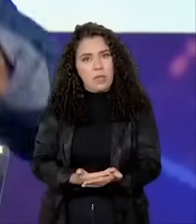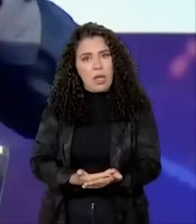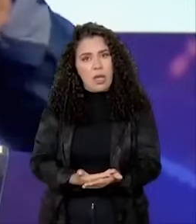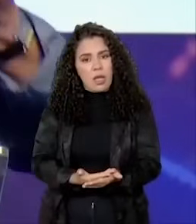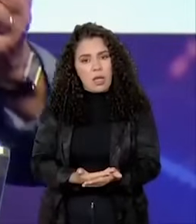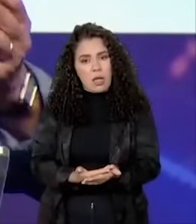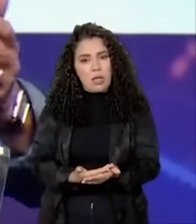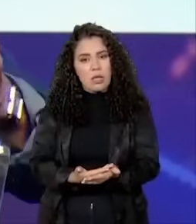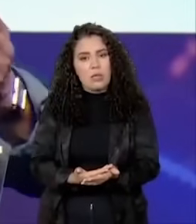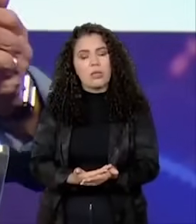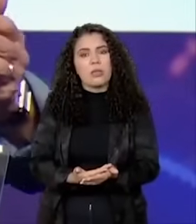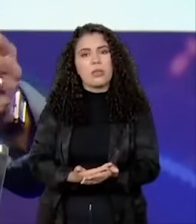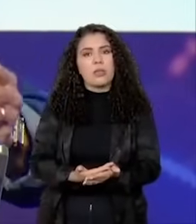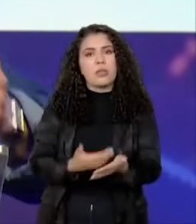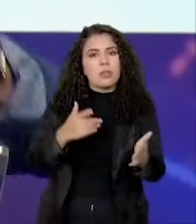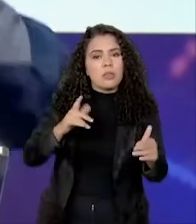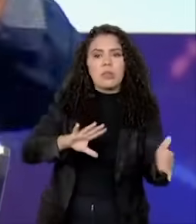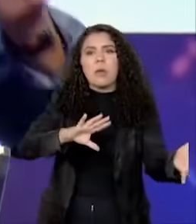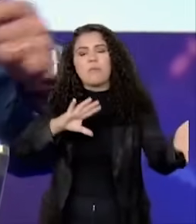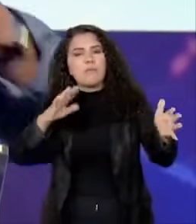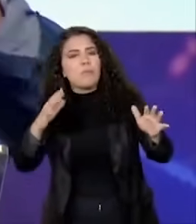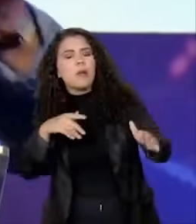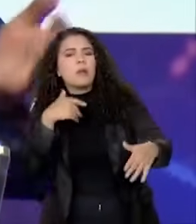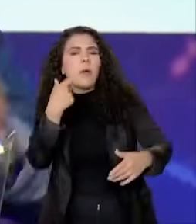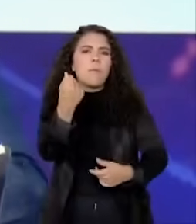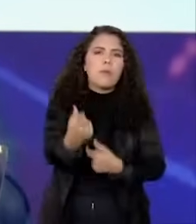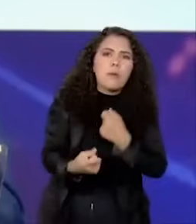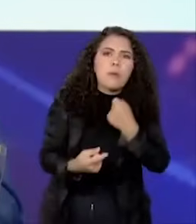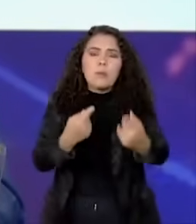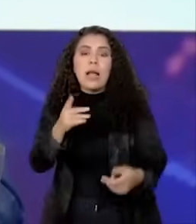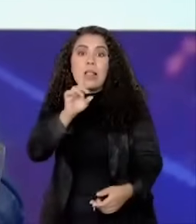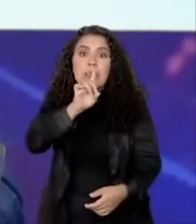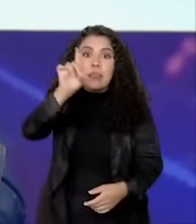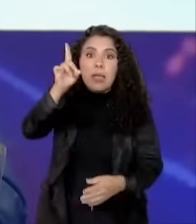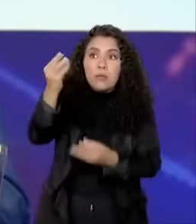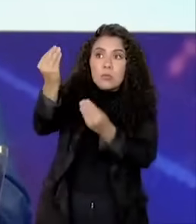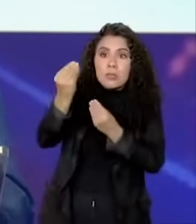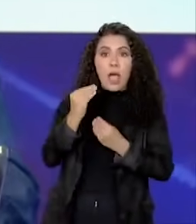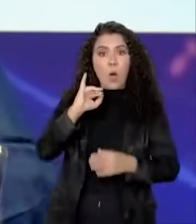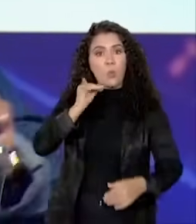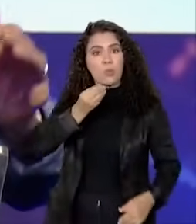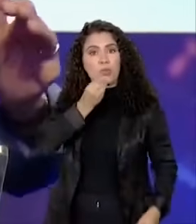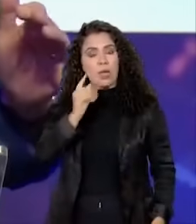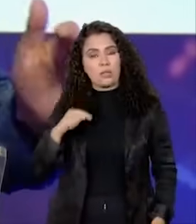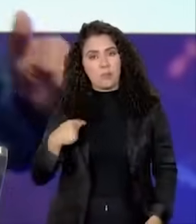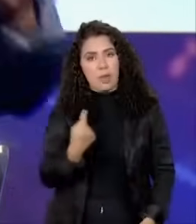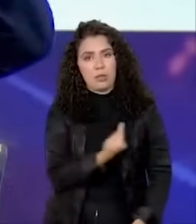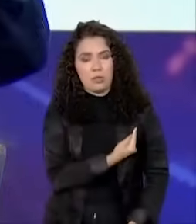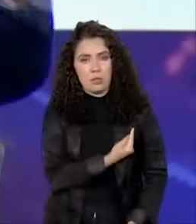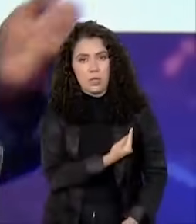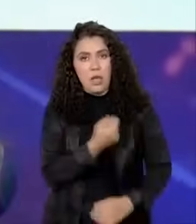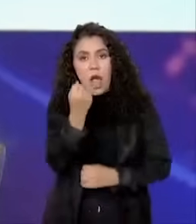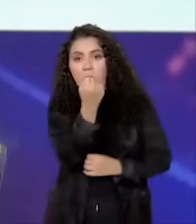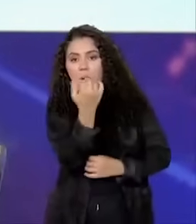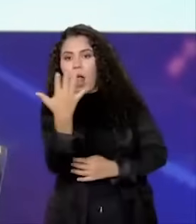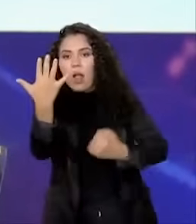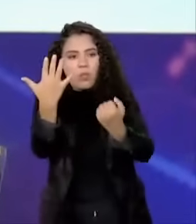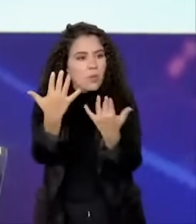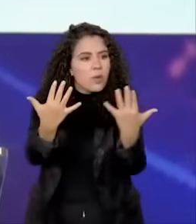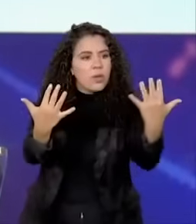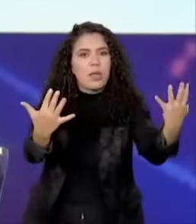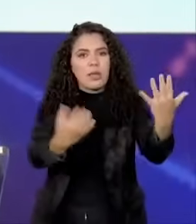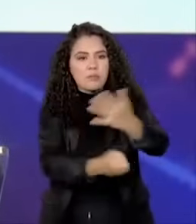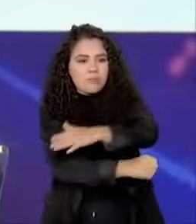de quando em quando Deus dá oportunidade para nós, a natureza dá oportunidade para